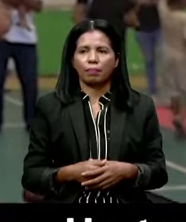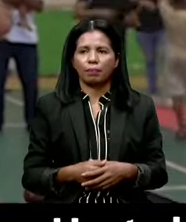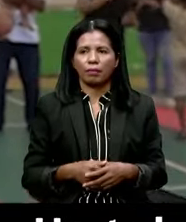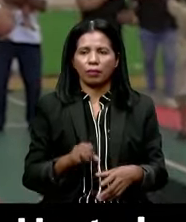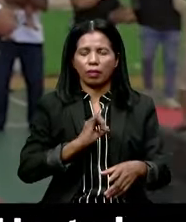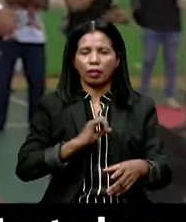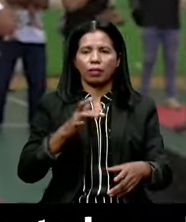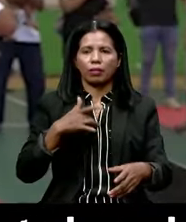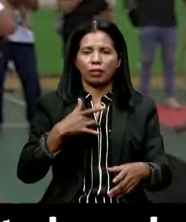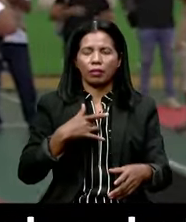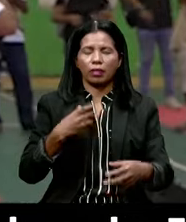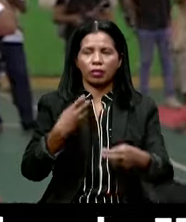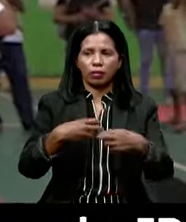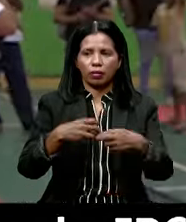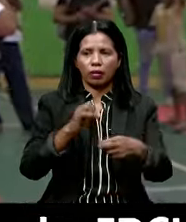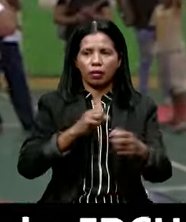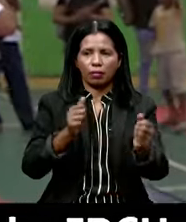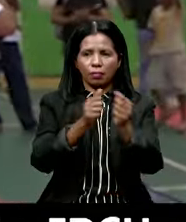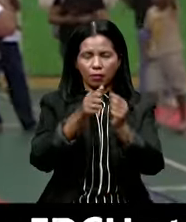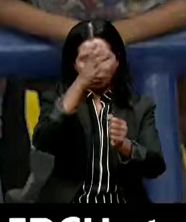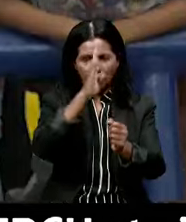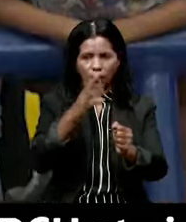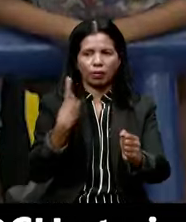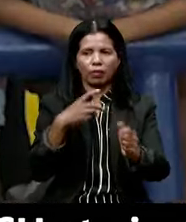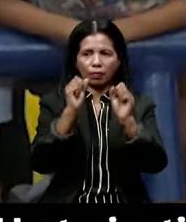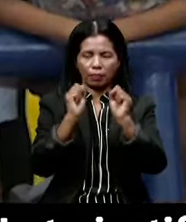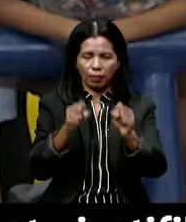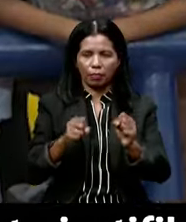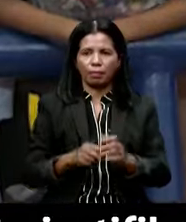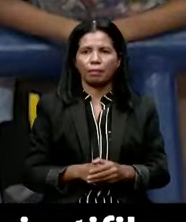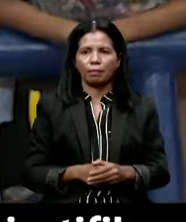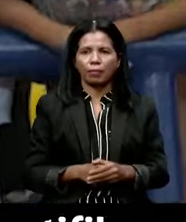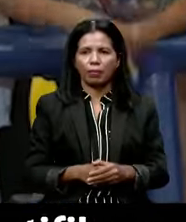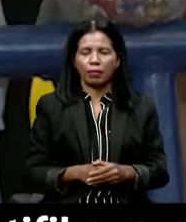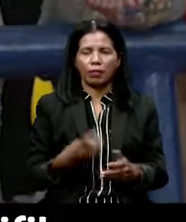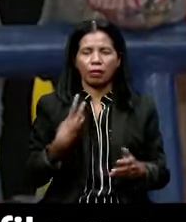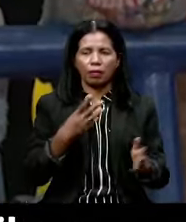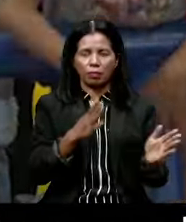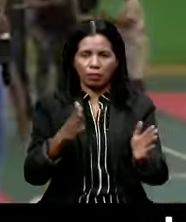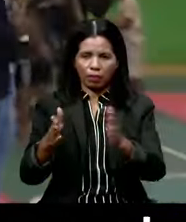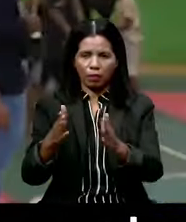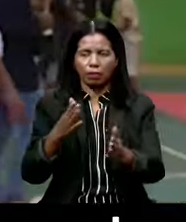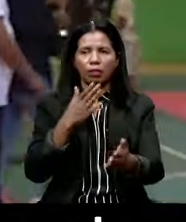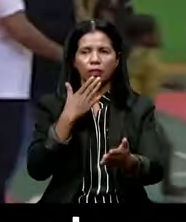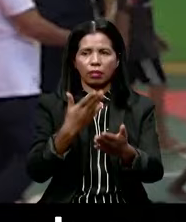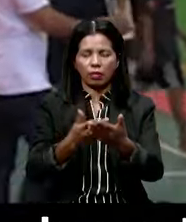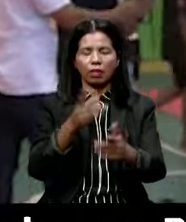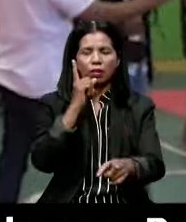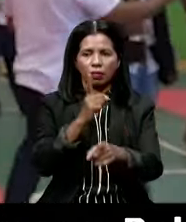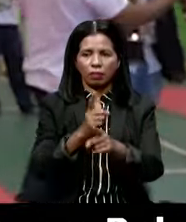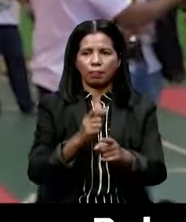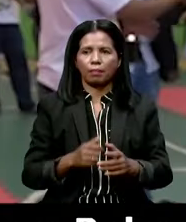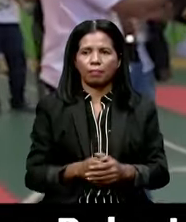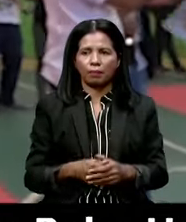Aku sendiri aras kau mabe wenghira muti kau maromak ita bele. Si han per pasau durante ne maksimum tebes. Durante